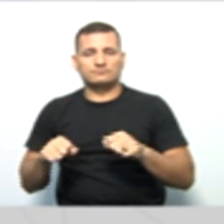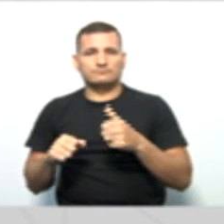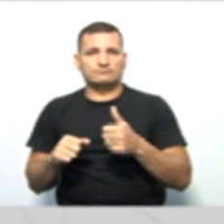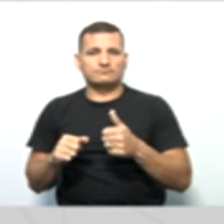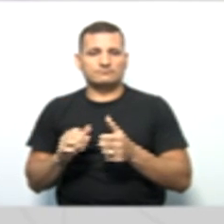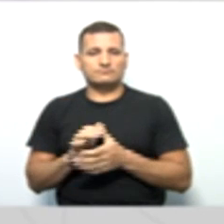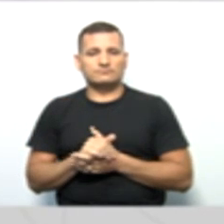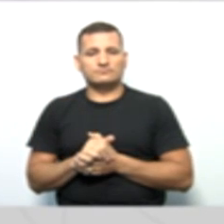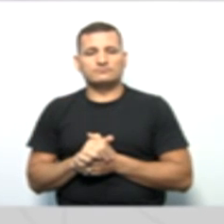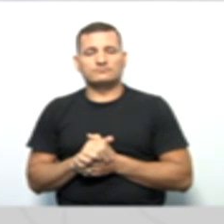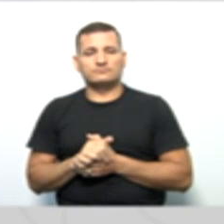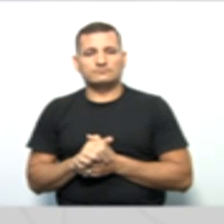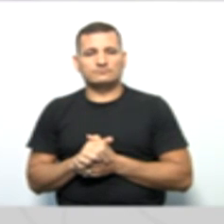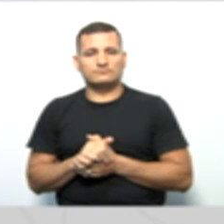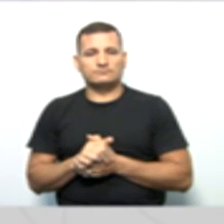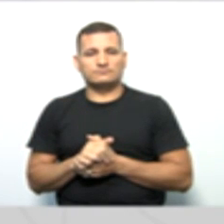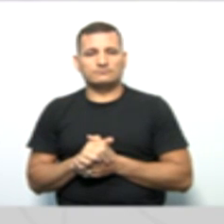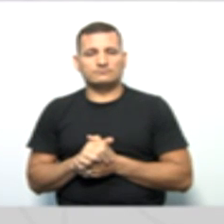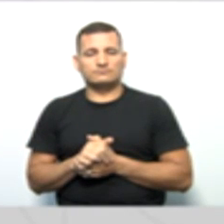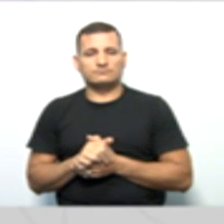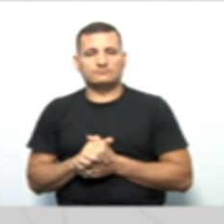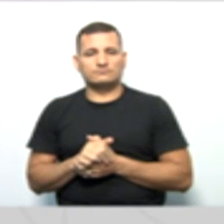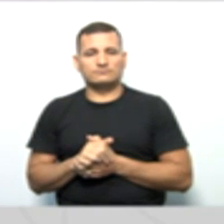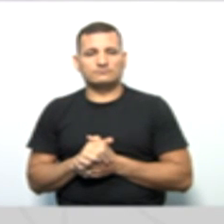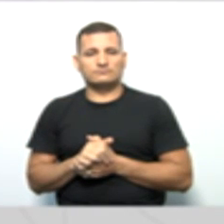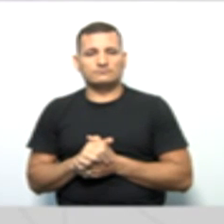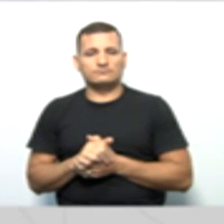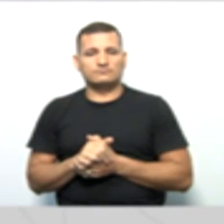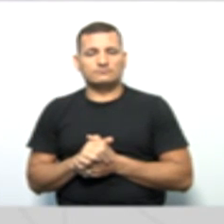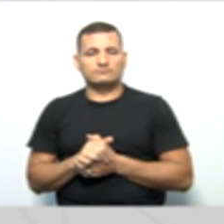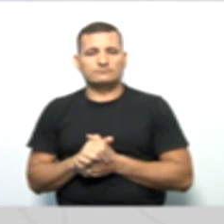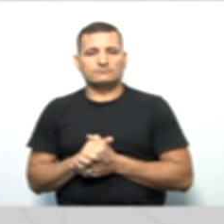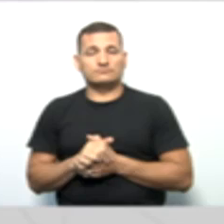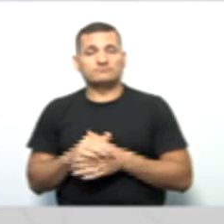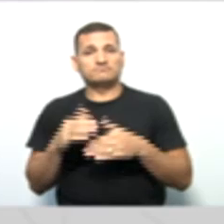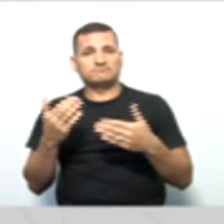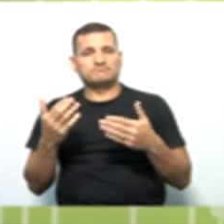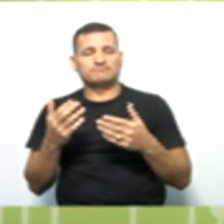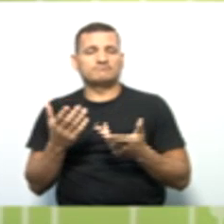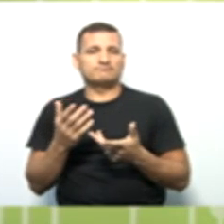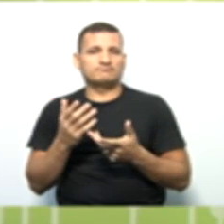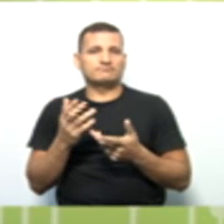gente? É a questão da suportabilidade. Beleza? Gente, espero que vocês tenham